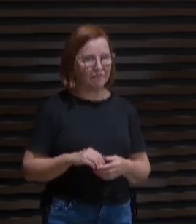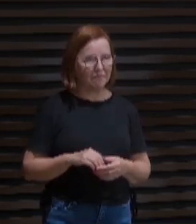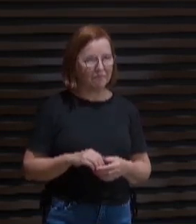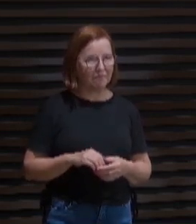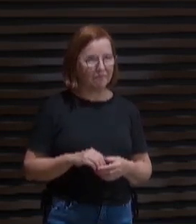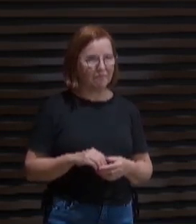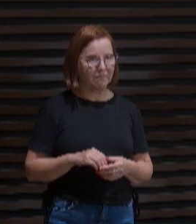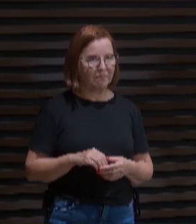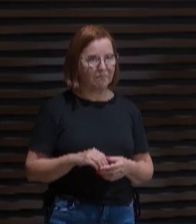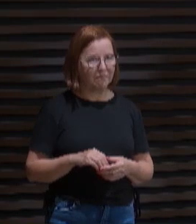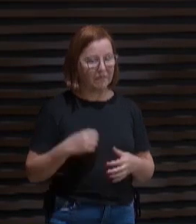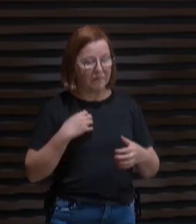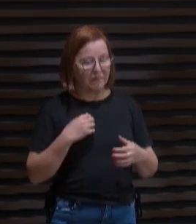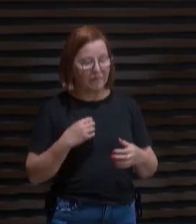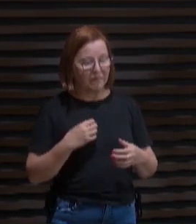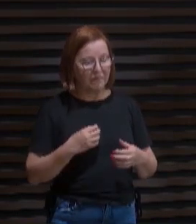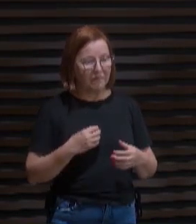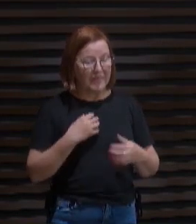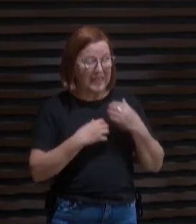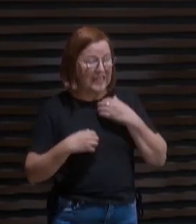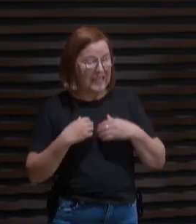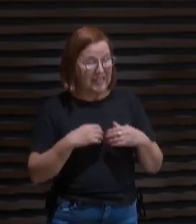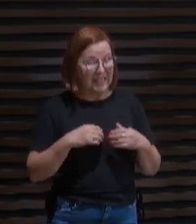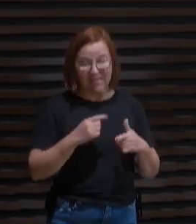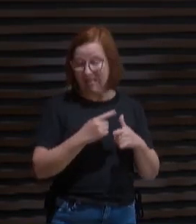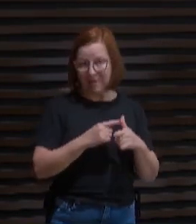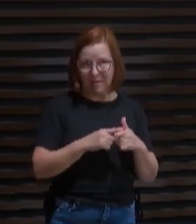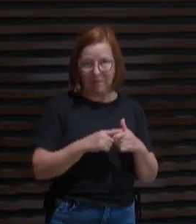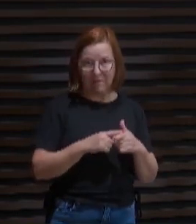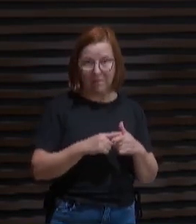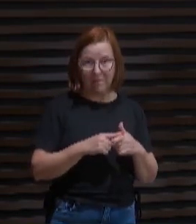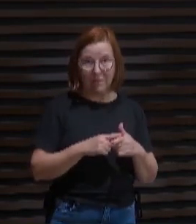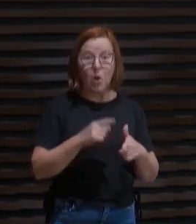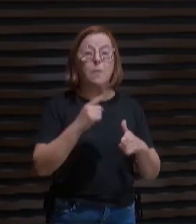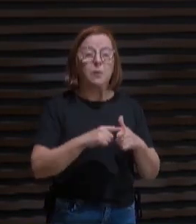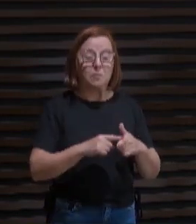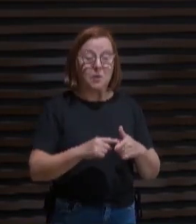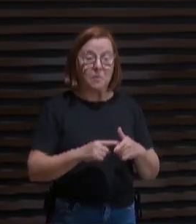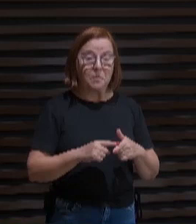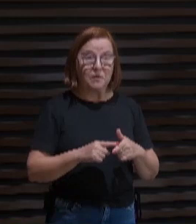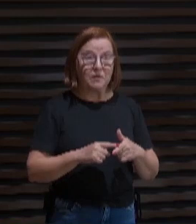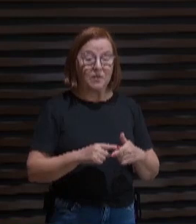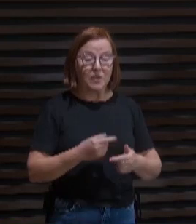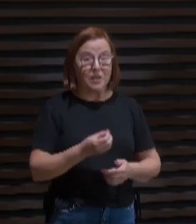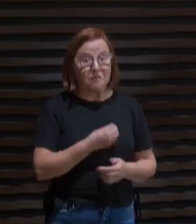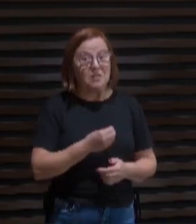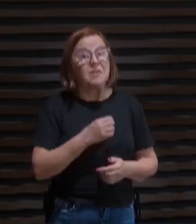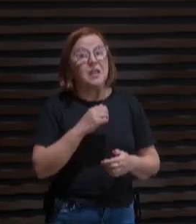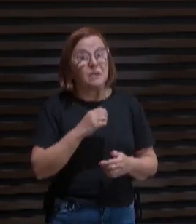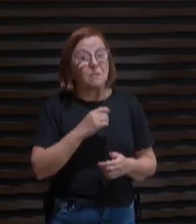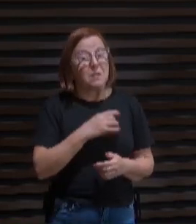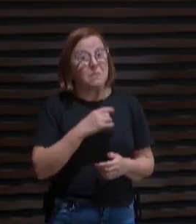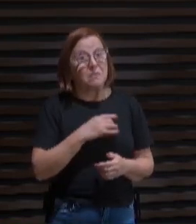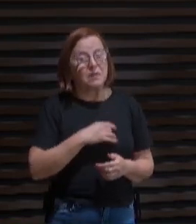Ter ansiedade não é o problema. O problema é você andar com ela. Ele teve medo e fez o quê? Pôs-se